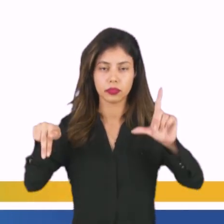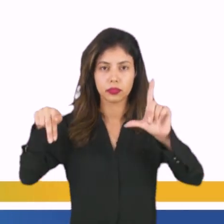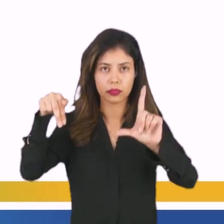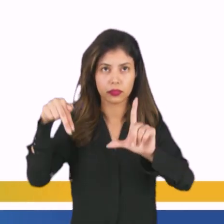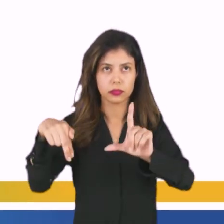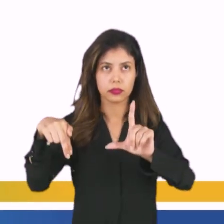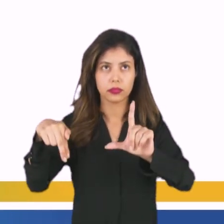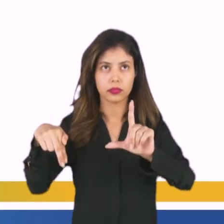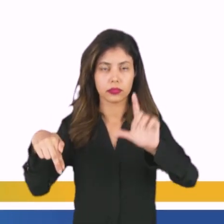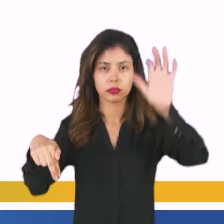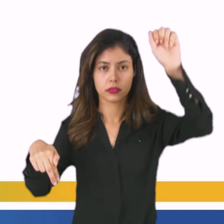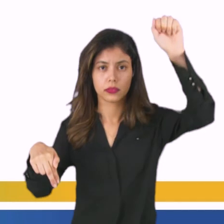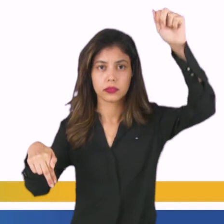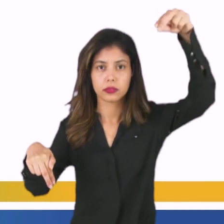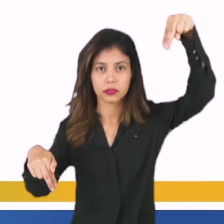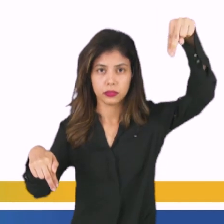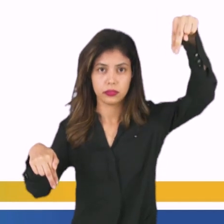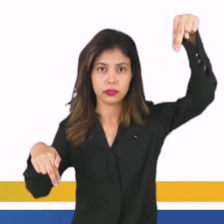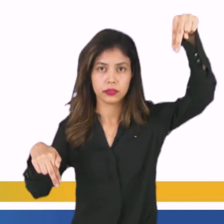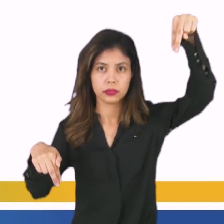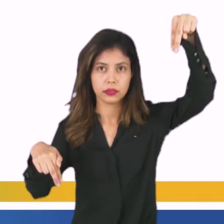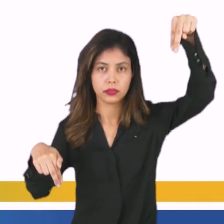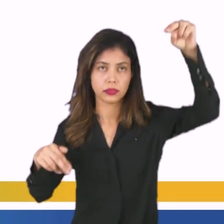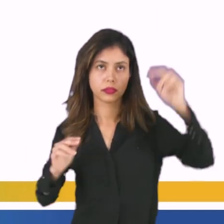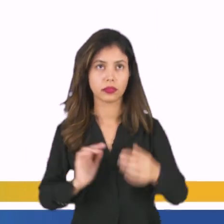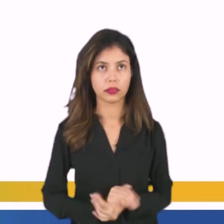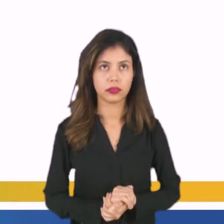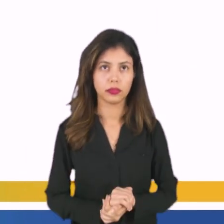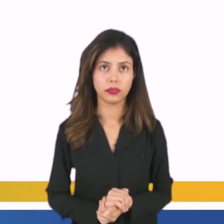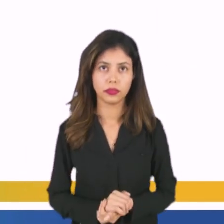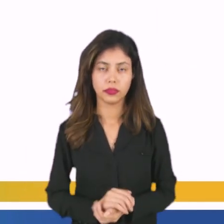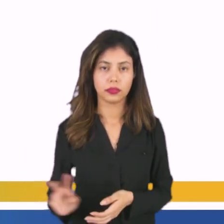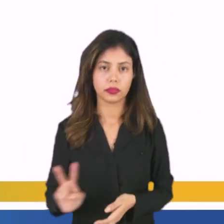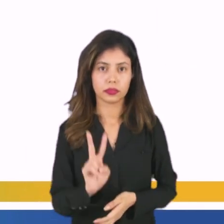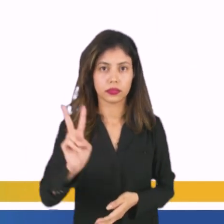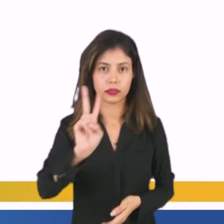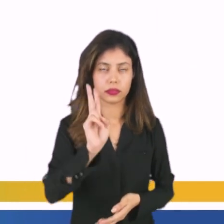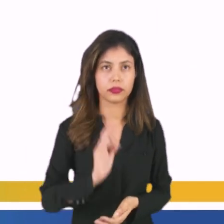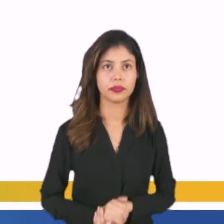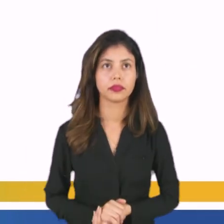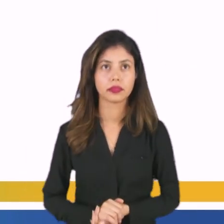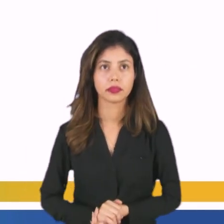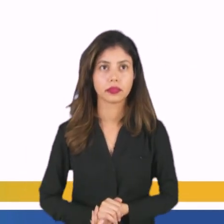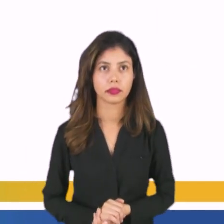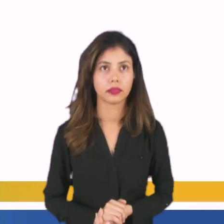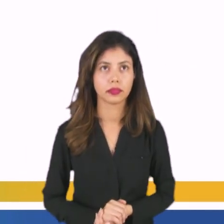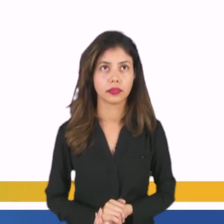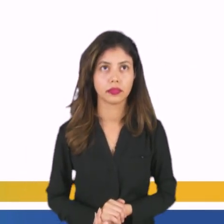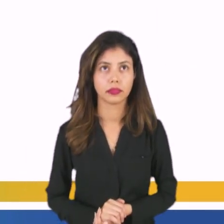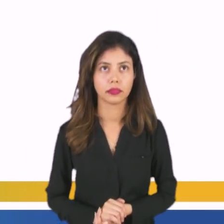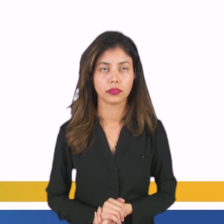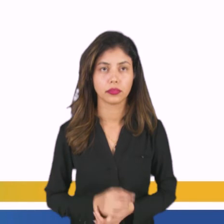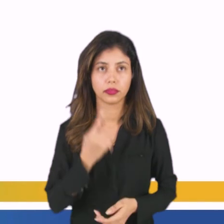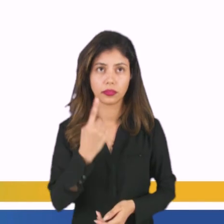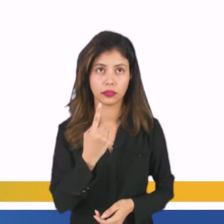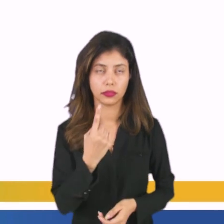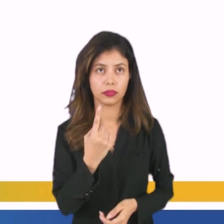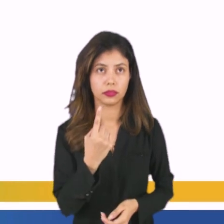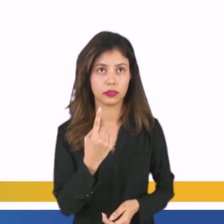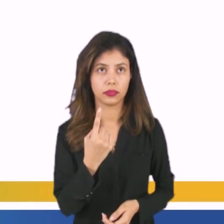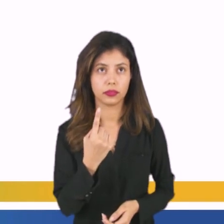do x, e o meu AN, que é o eixo do y. Agora, vamos atribuir os valores e os seus correspondentes. N é